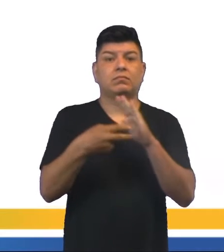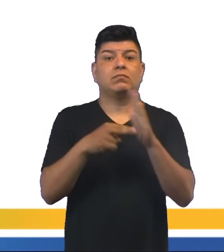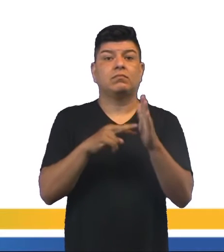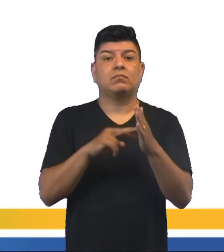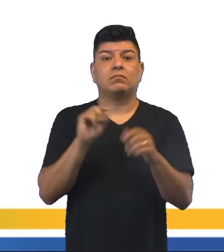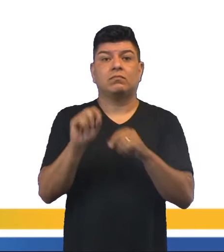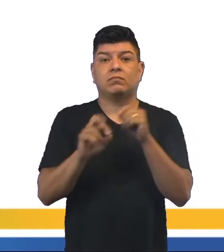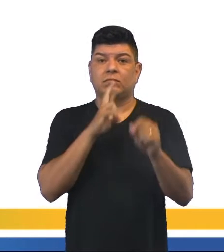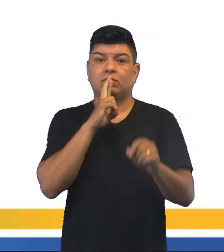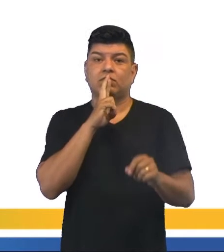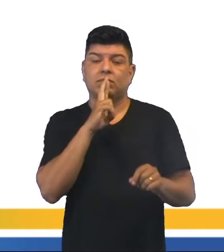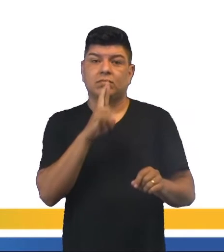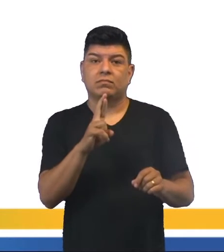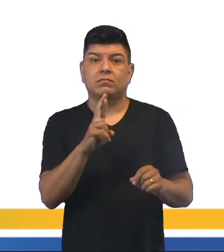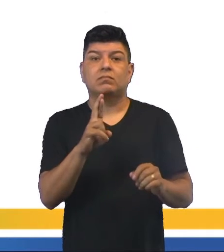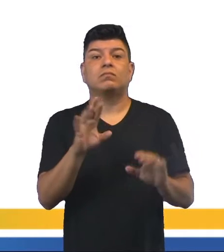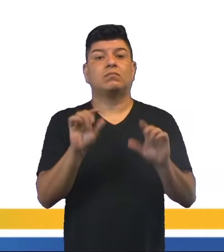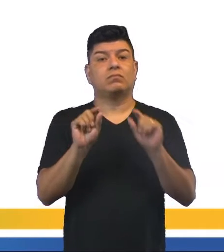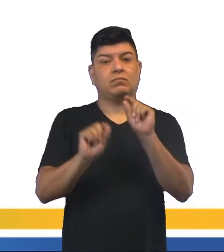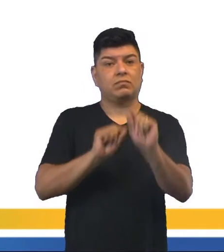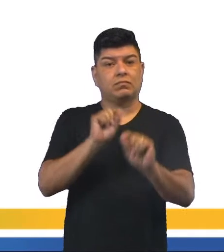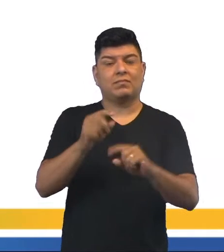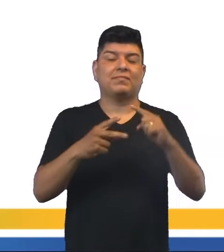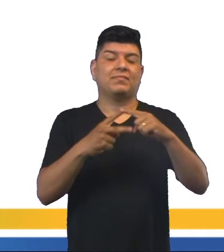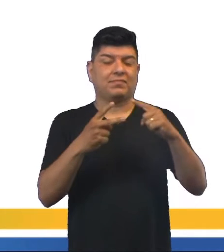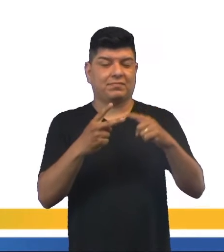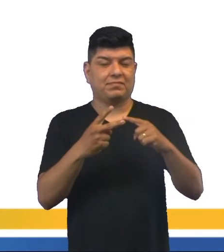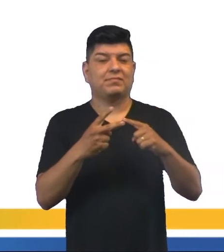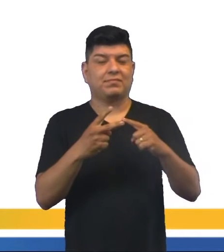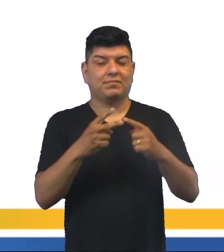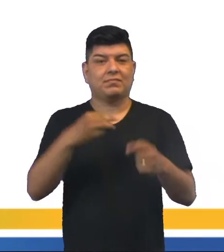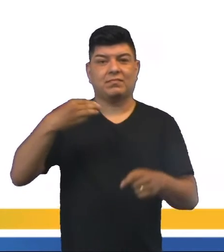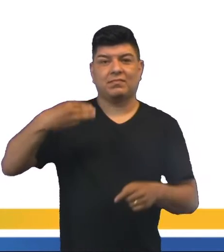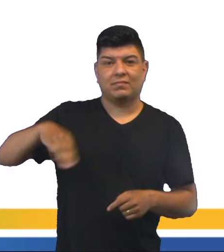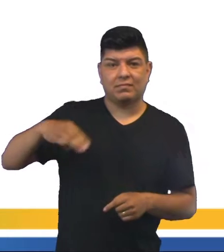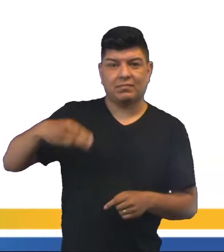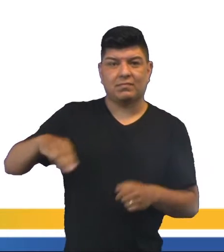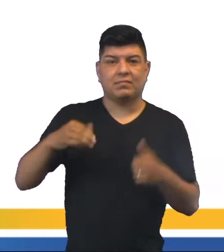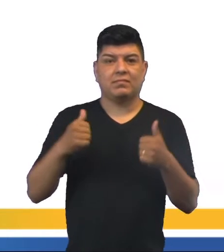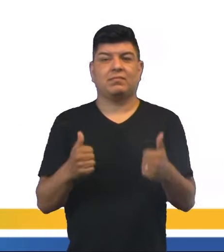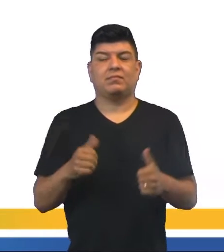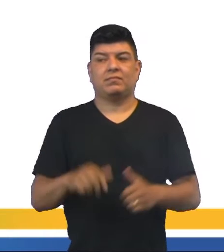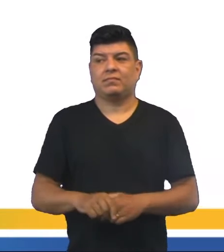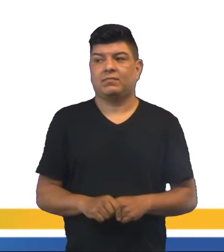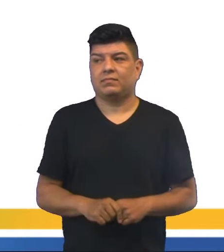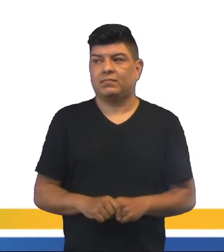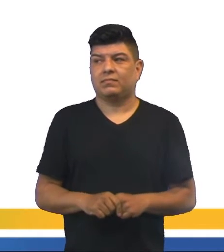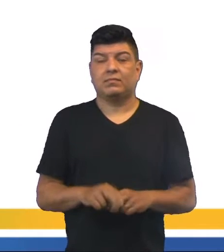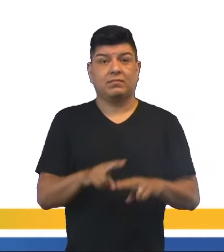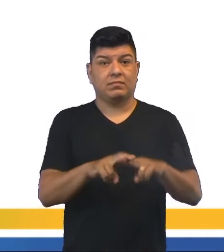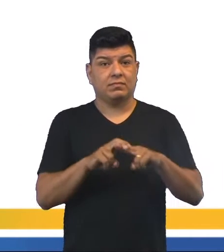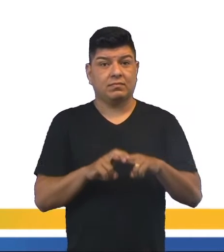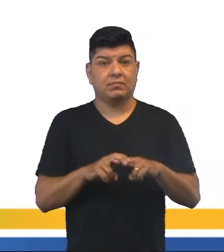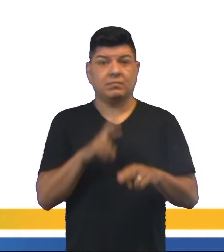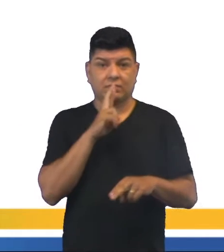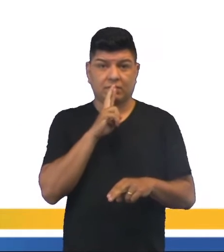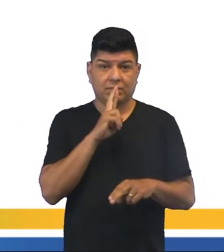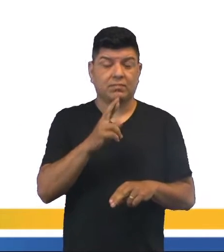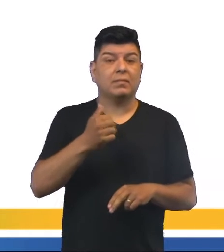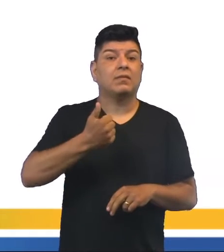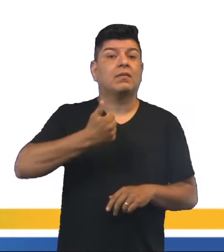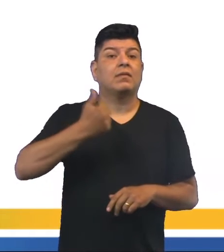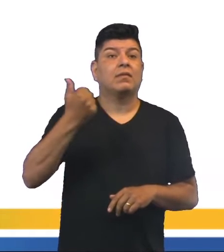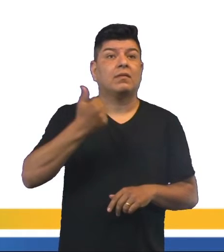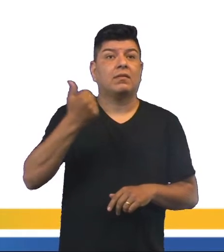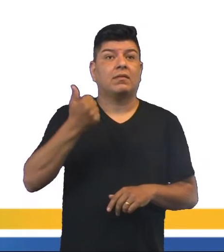significa que esse resultado ele equivale para as duas operações matemáticas Então vamos resolver